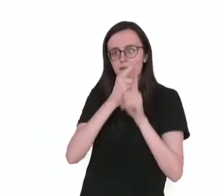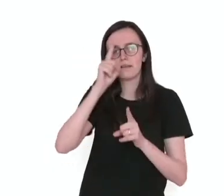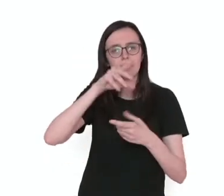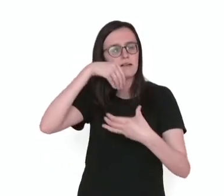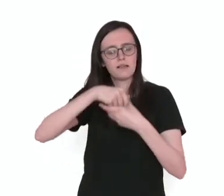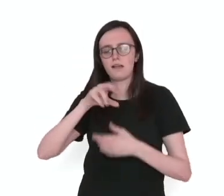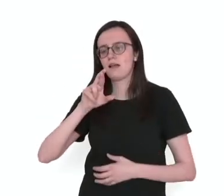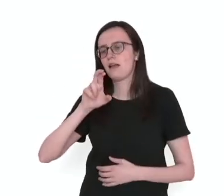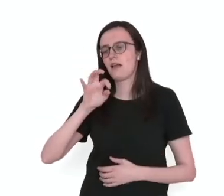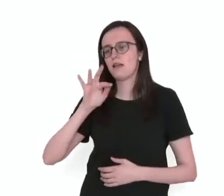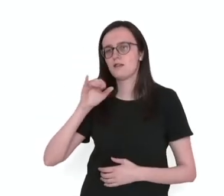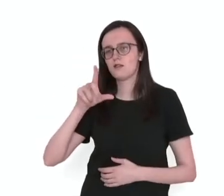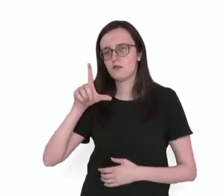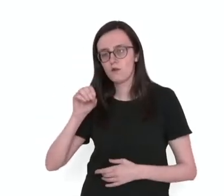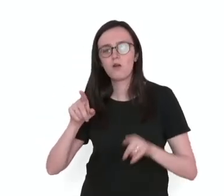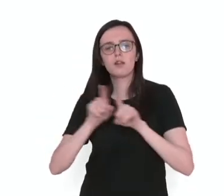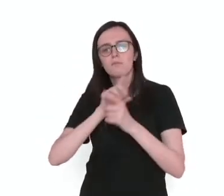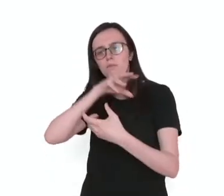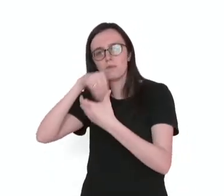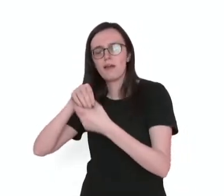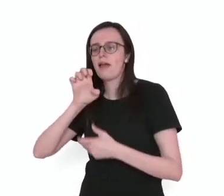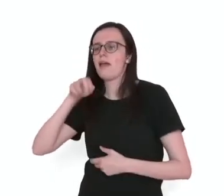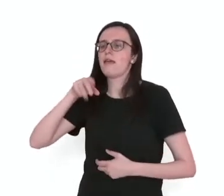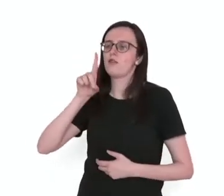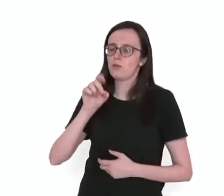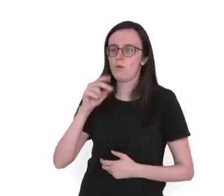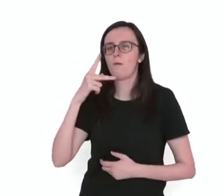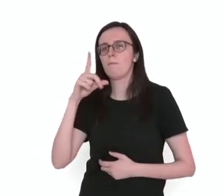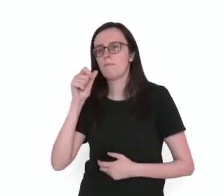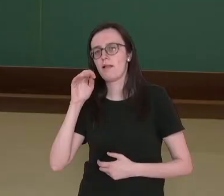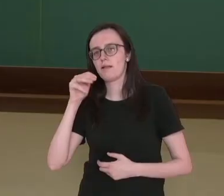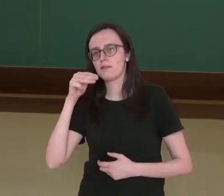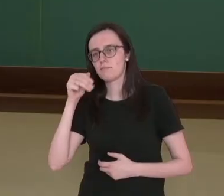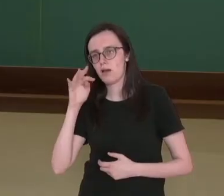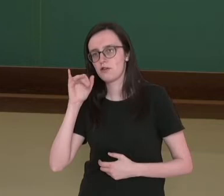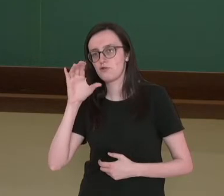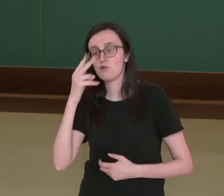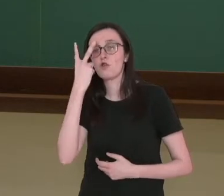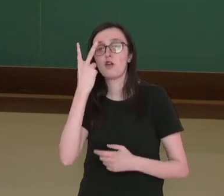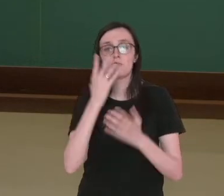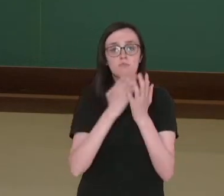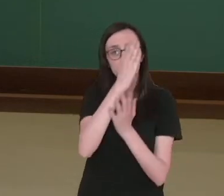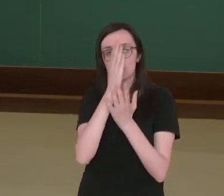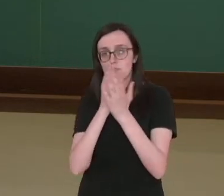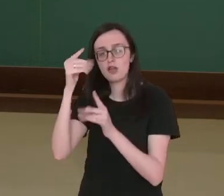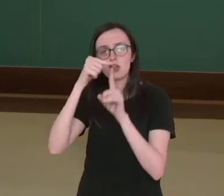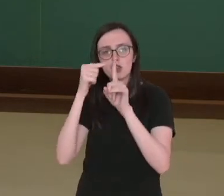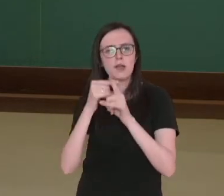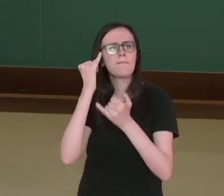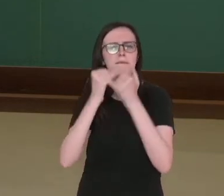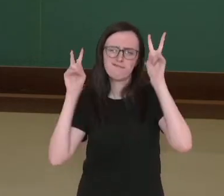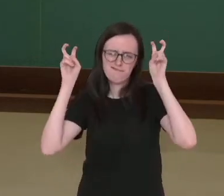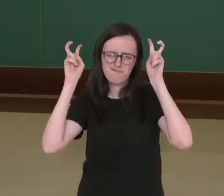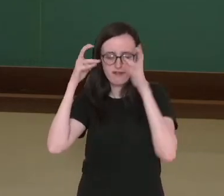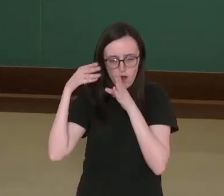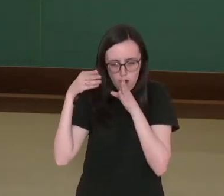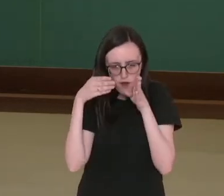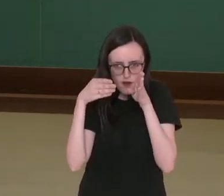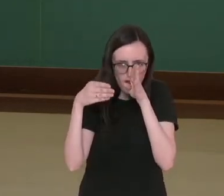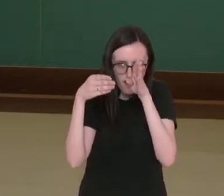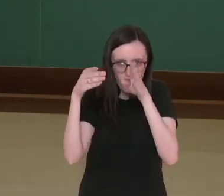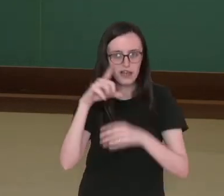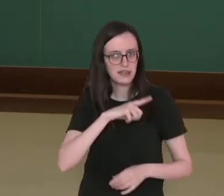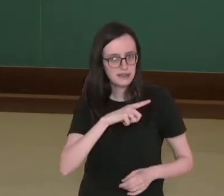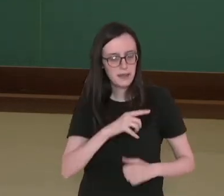retículo endoplasmático, pode ser o liso ou rugoso, que são como se fossem ruas, né, dentro da